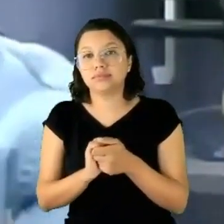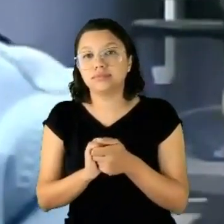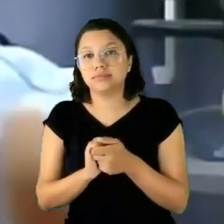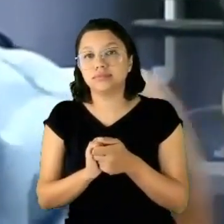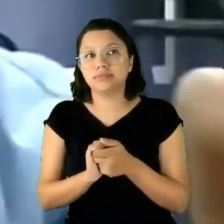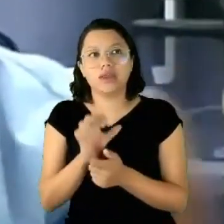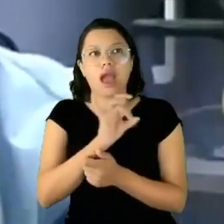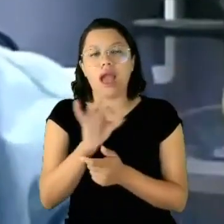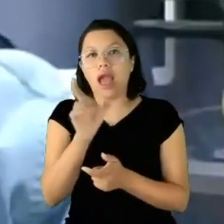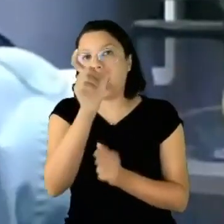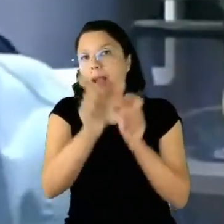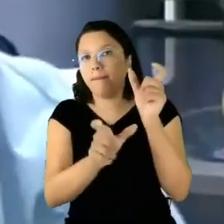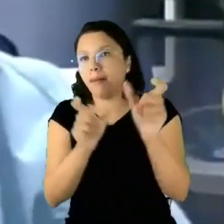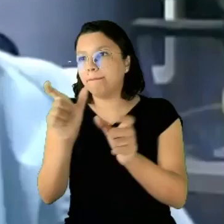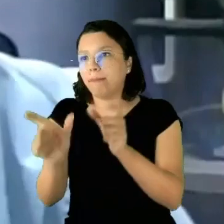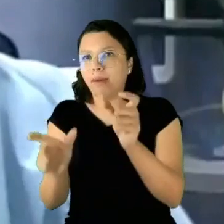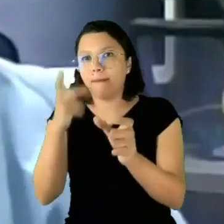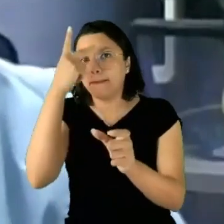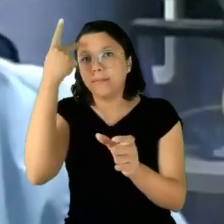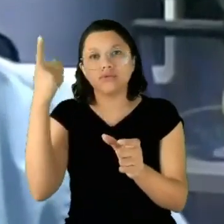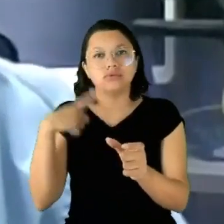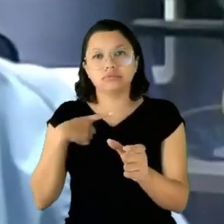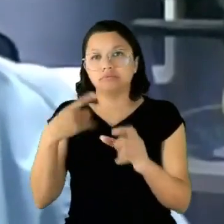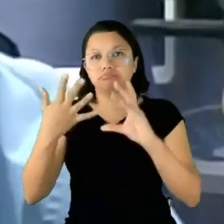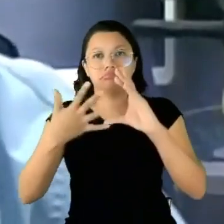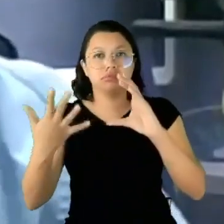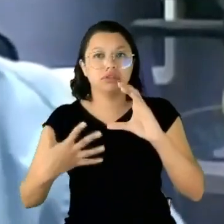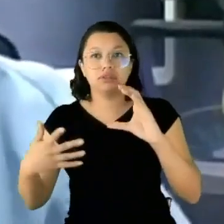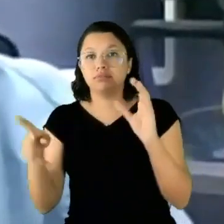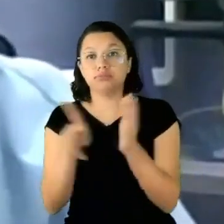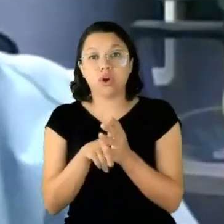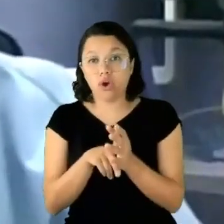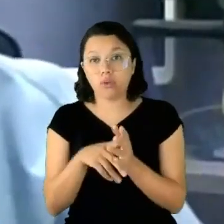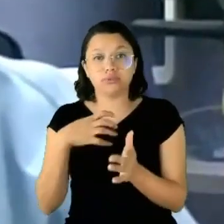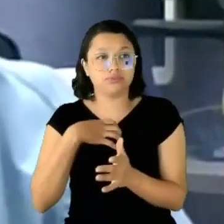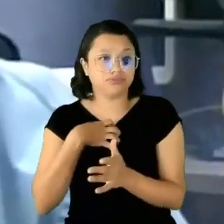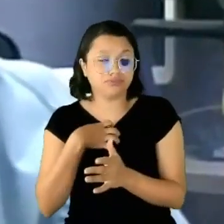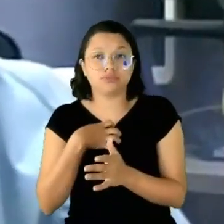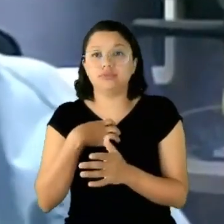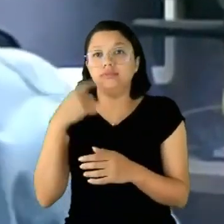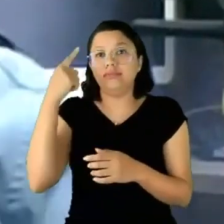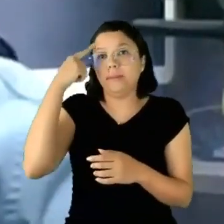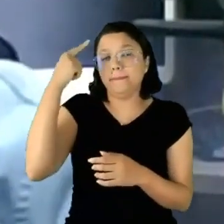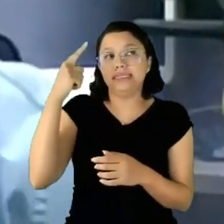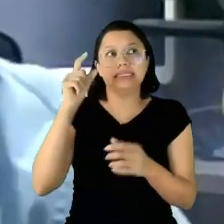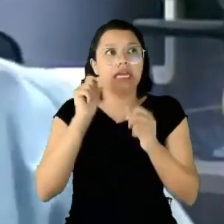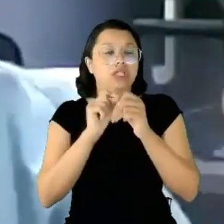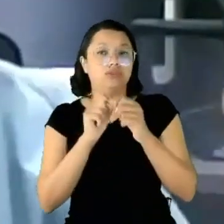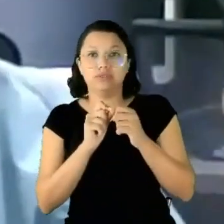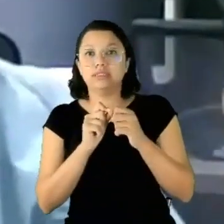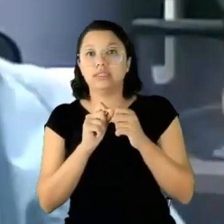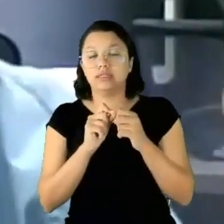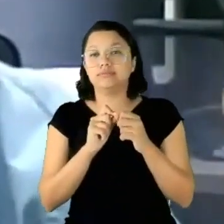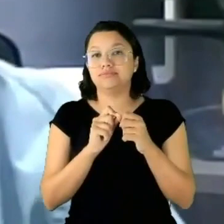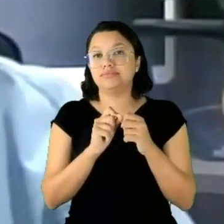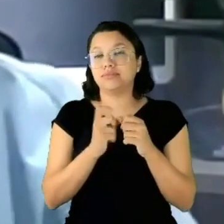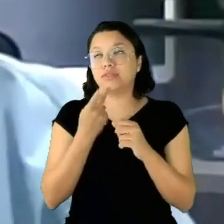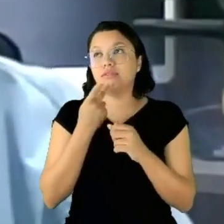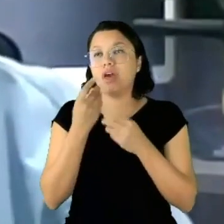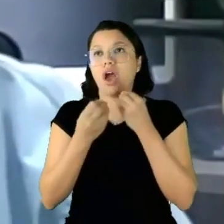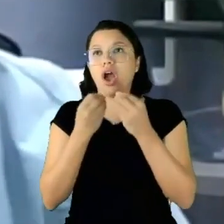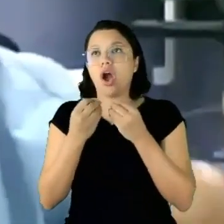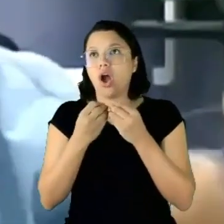cada pessoa tem a sua característica e a sua forma de agir, pensar, determina como que você vai também,